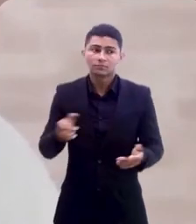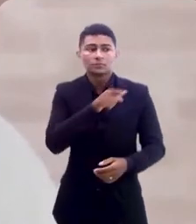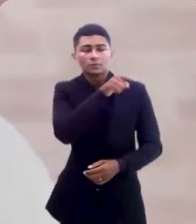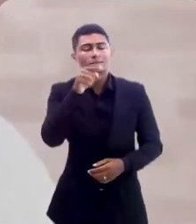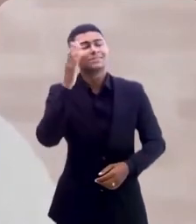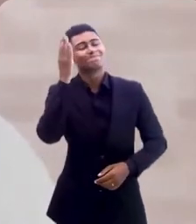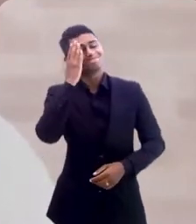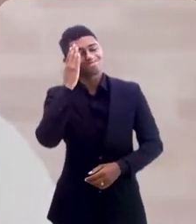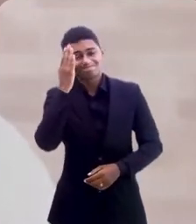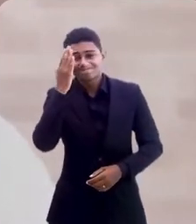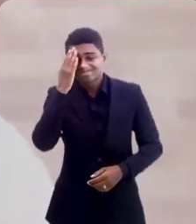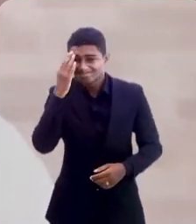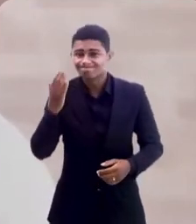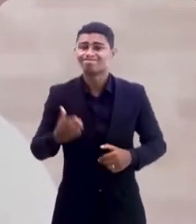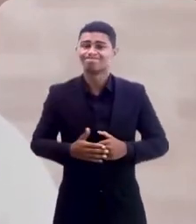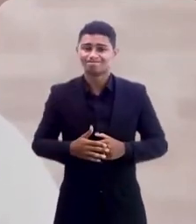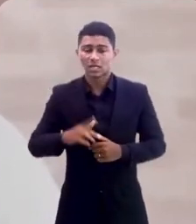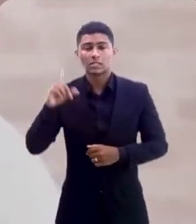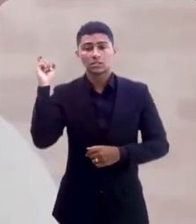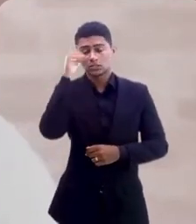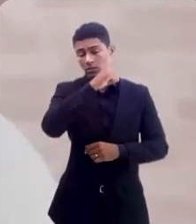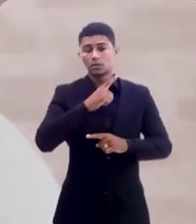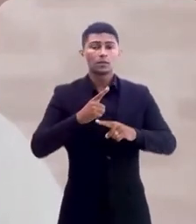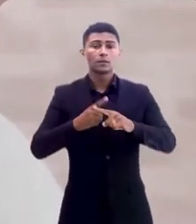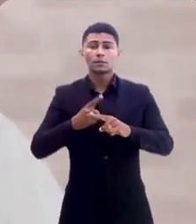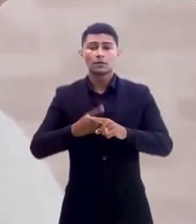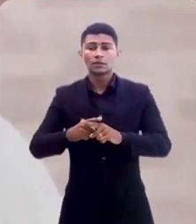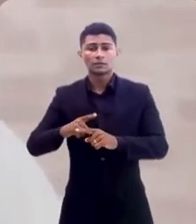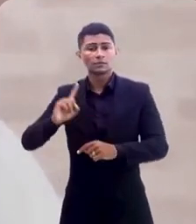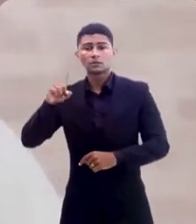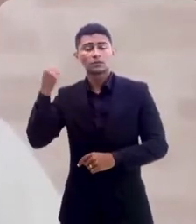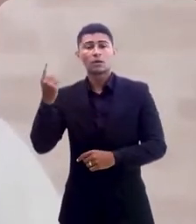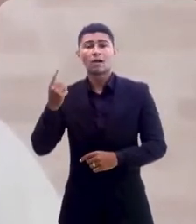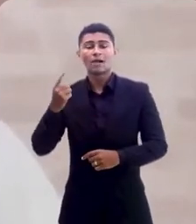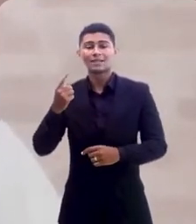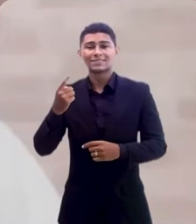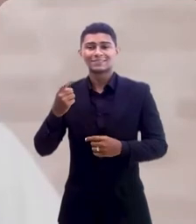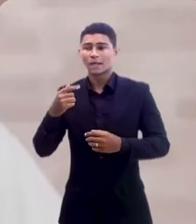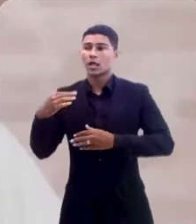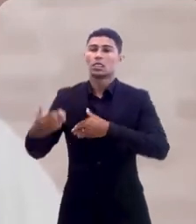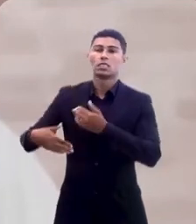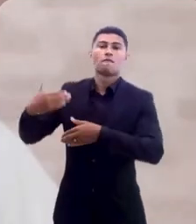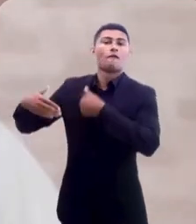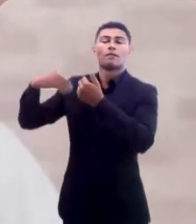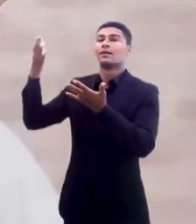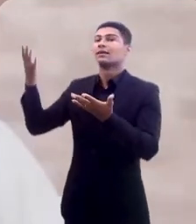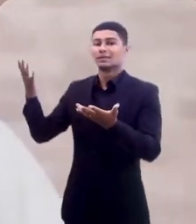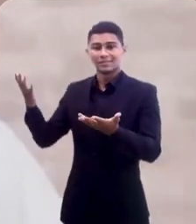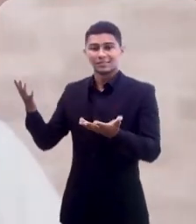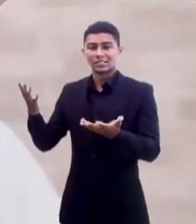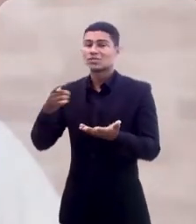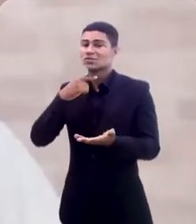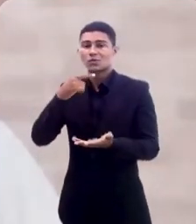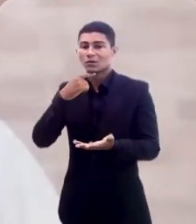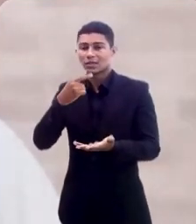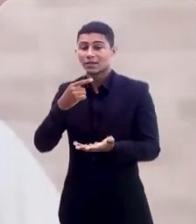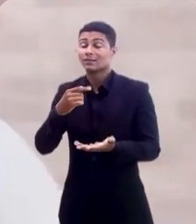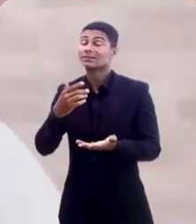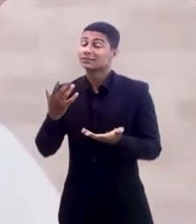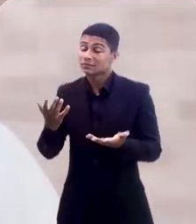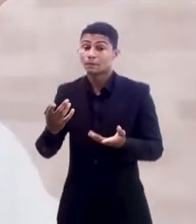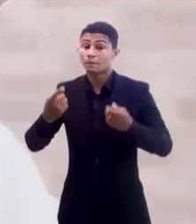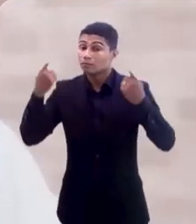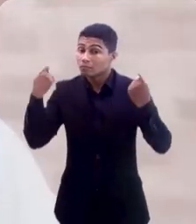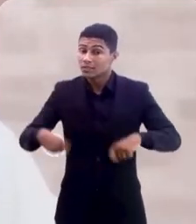né, a realidade que nós não conseguiremos desenvolver o nosso estado